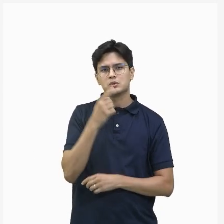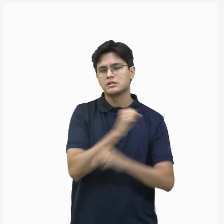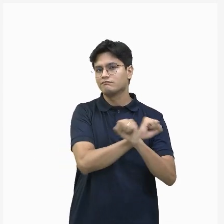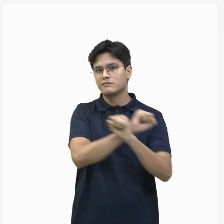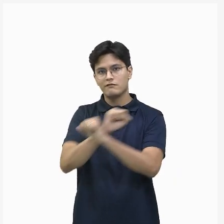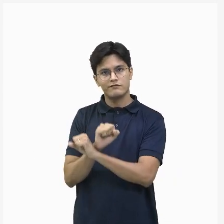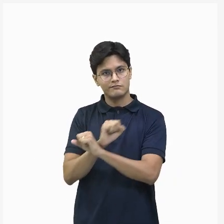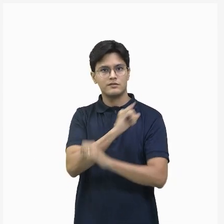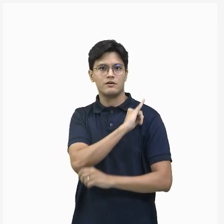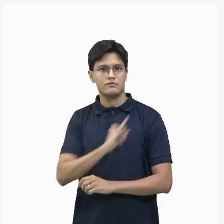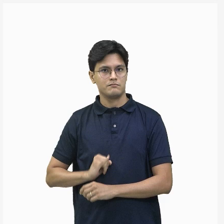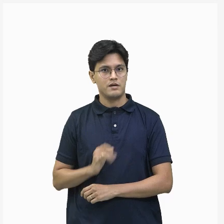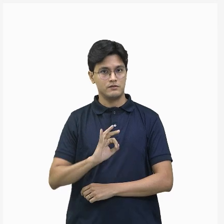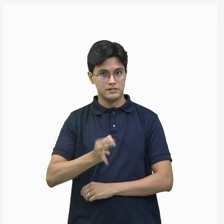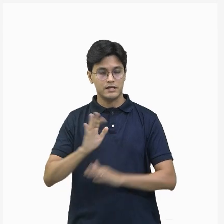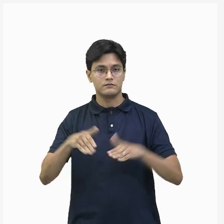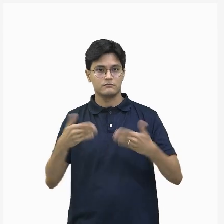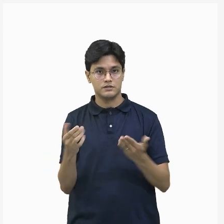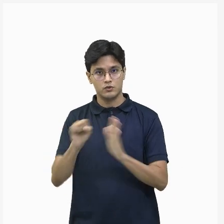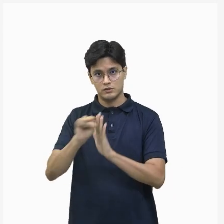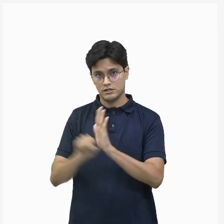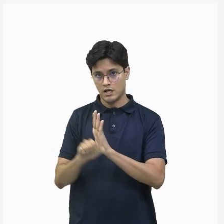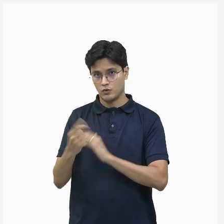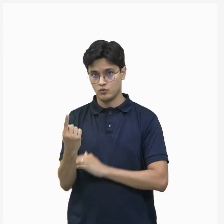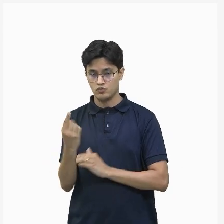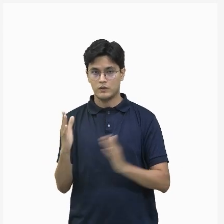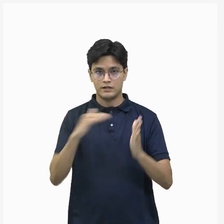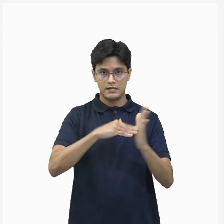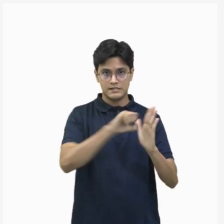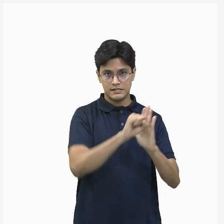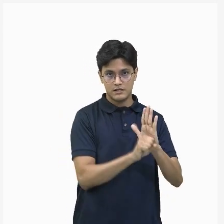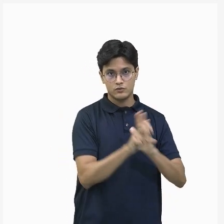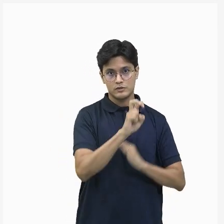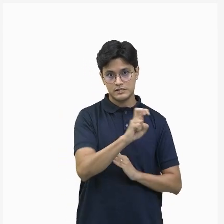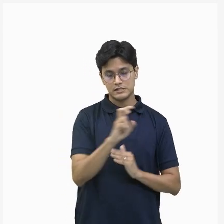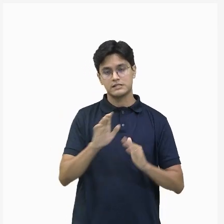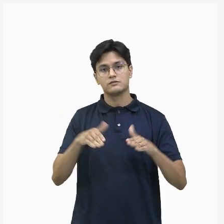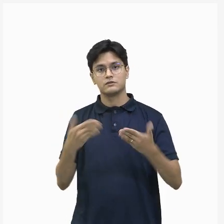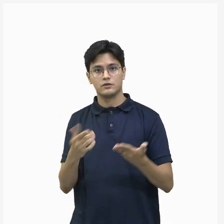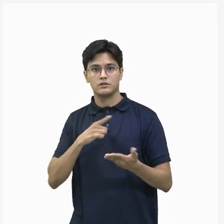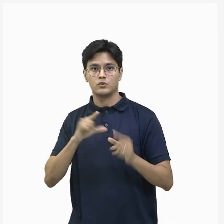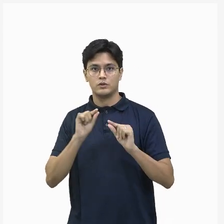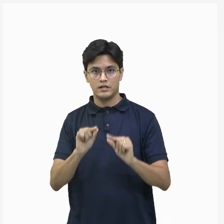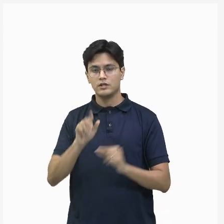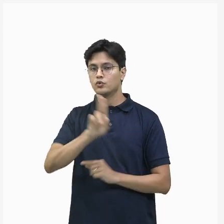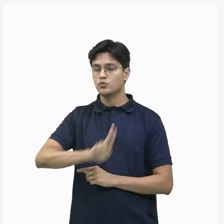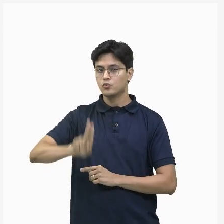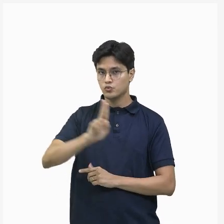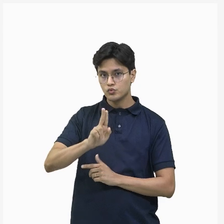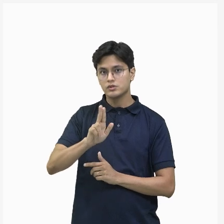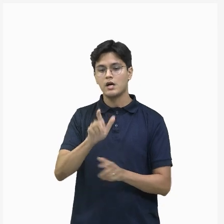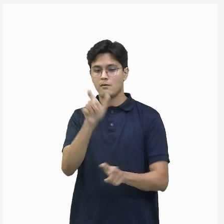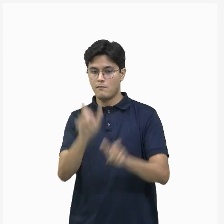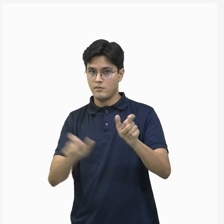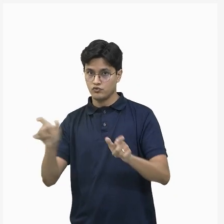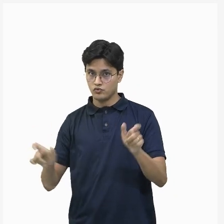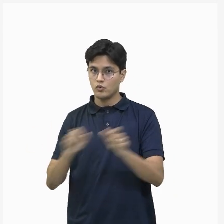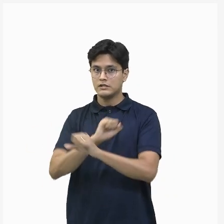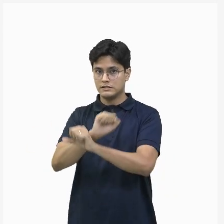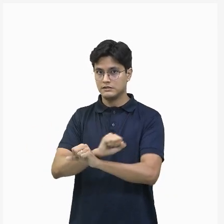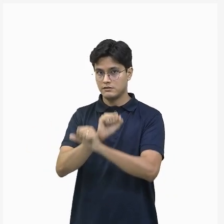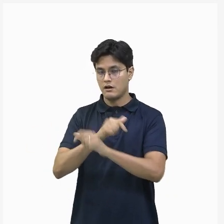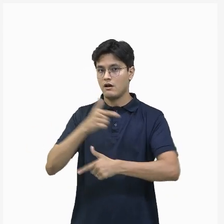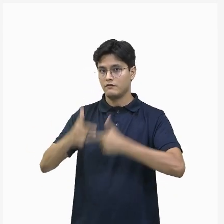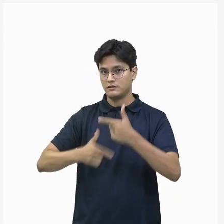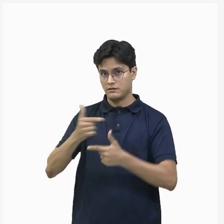partir então do século I ao século V, eles vão então pegando essa mão de obra então aí ligada aos germanos, tá